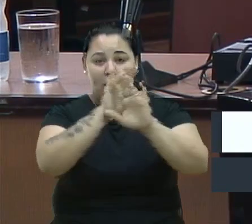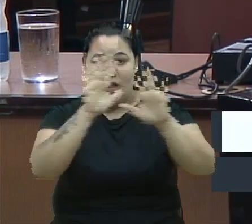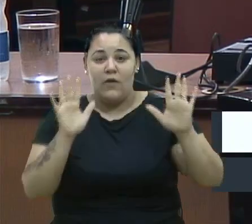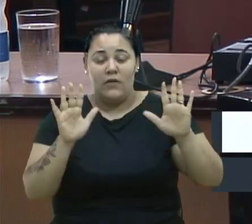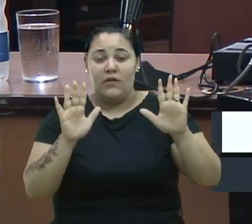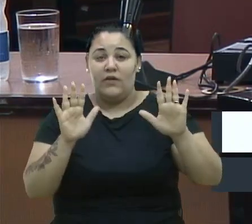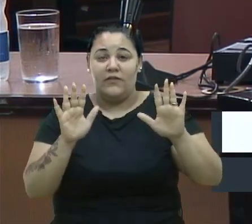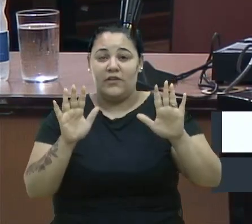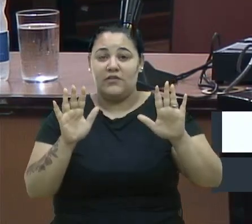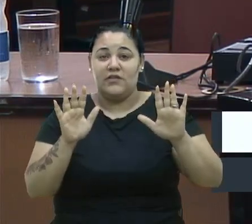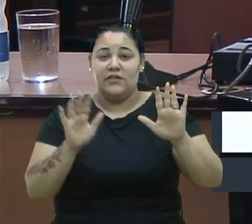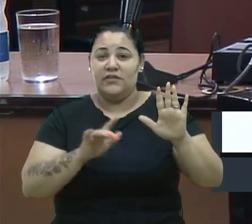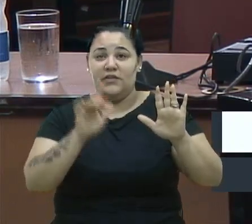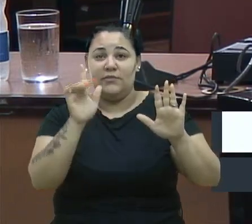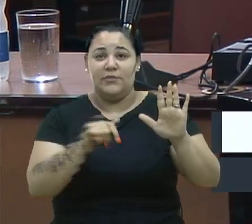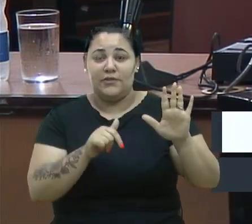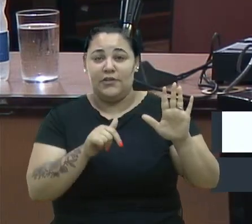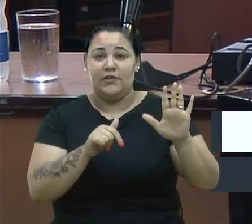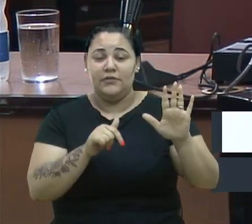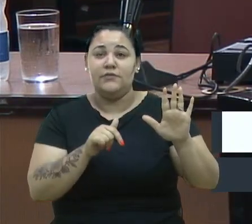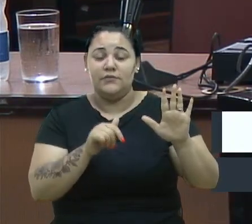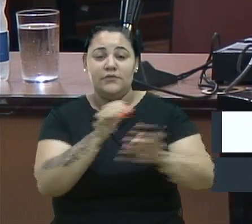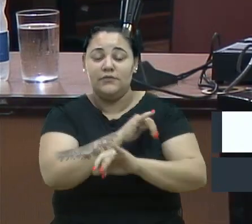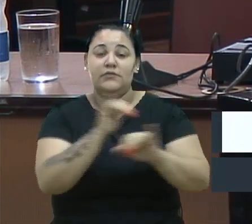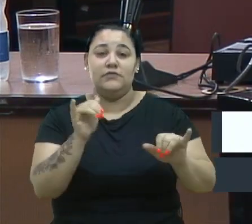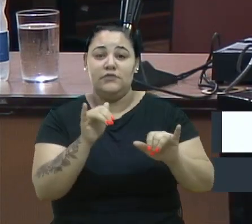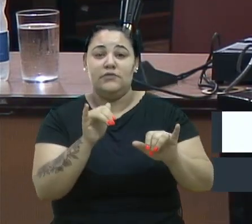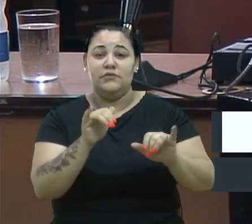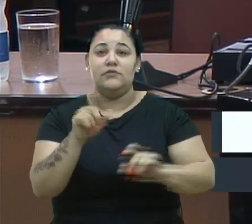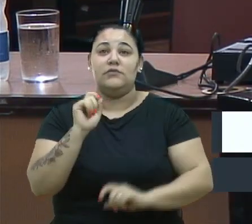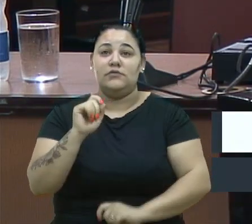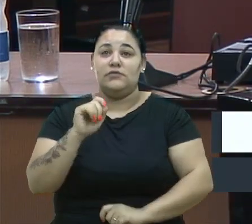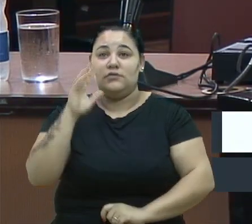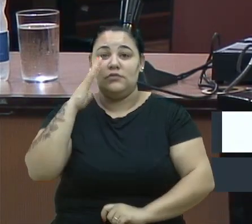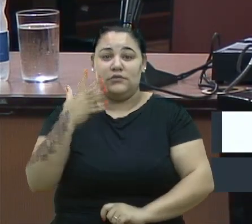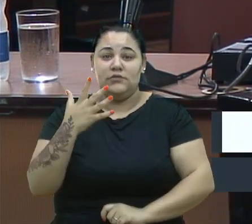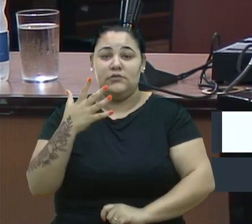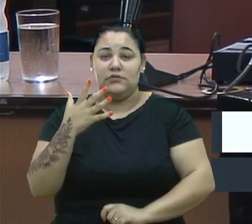para esses criminosos que ousam, tentam